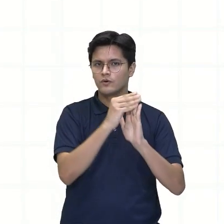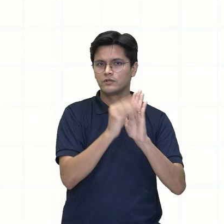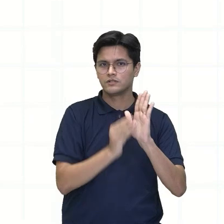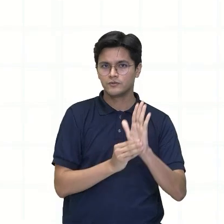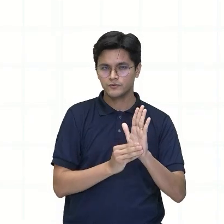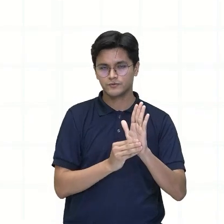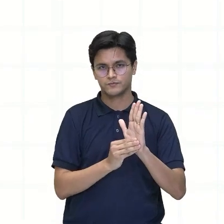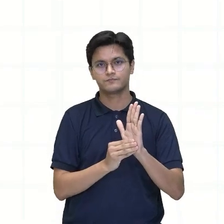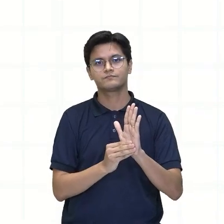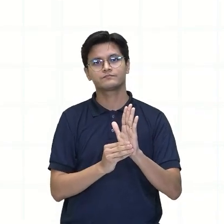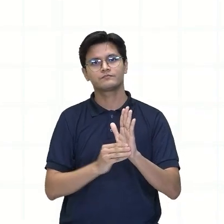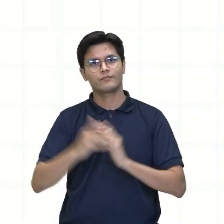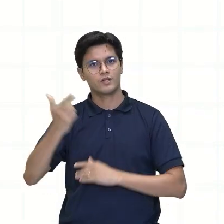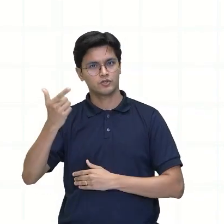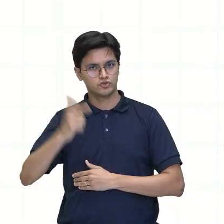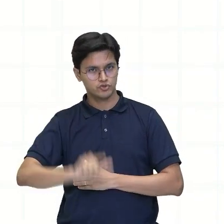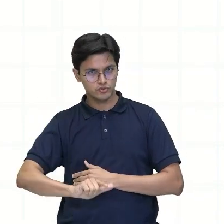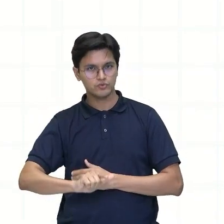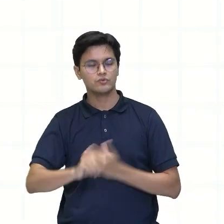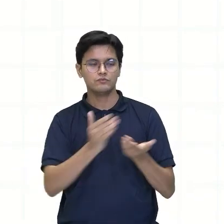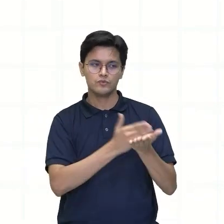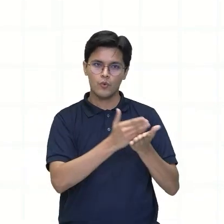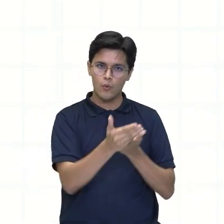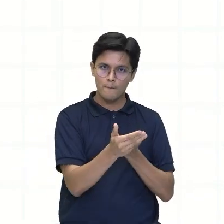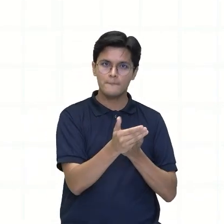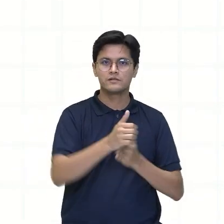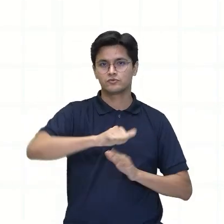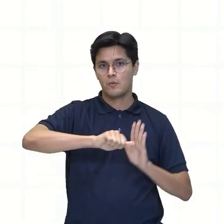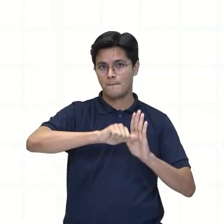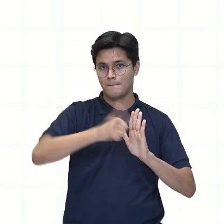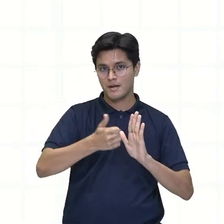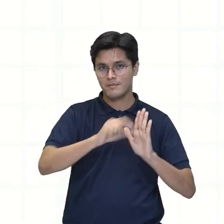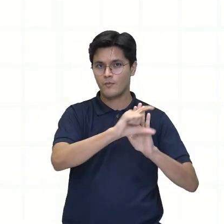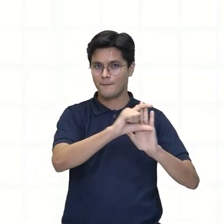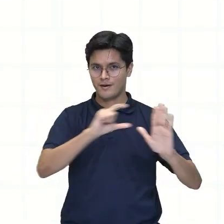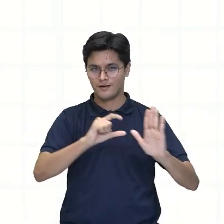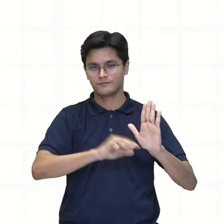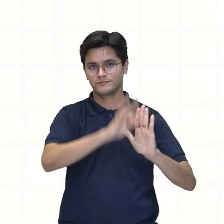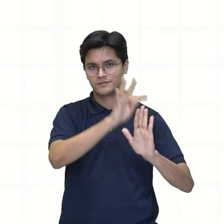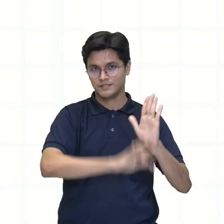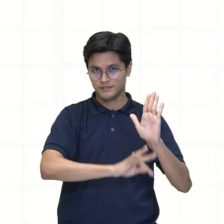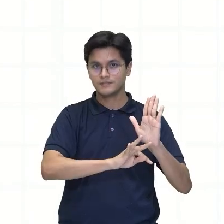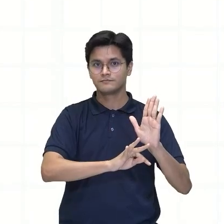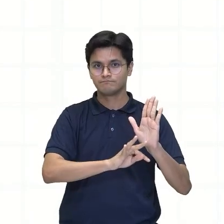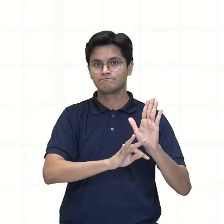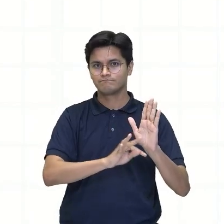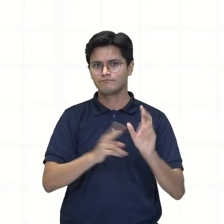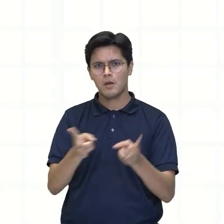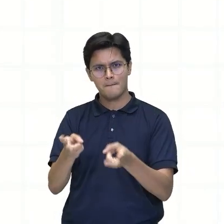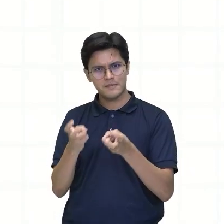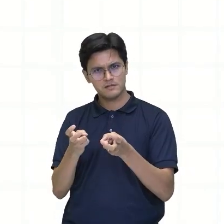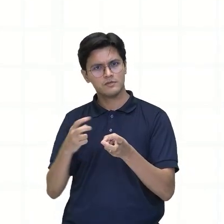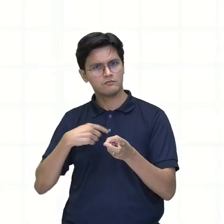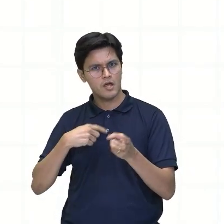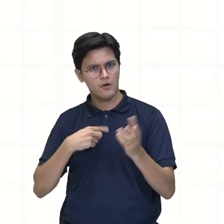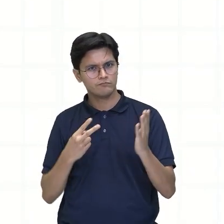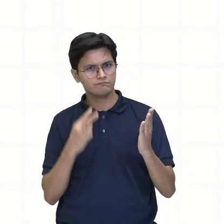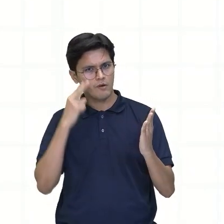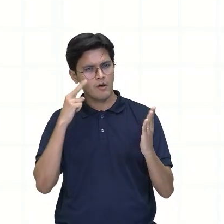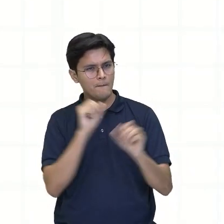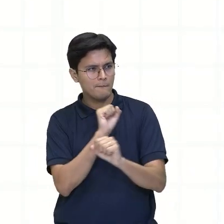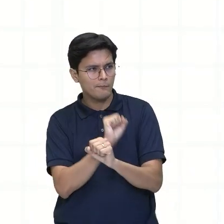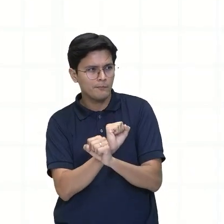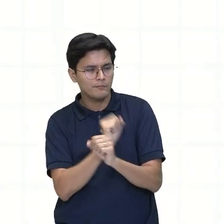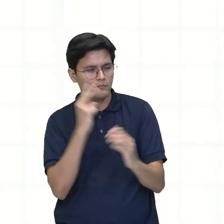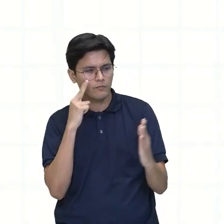Volta para o começo, para o primeiro parágrafo. Viram que eu não parei para ler o texto? Porque é uma